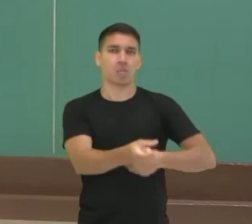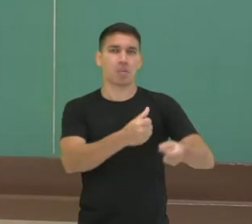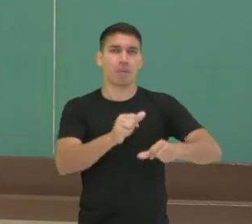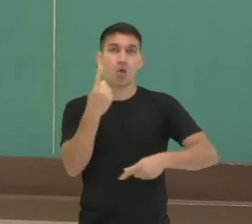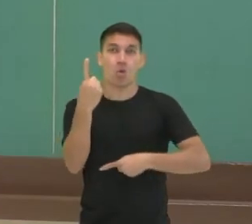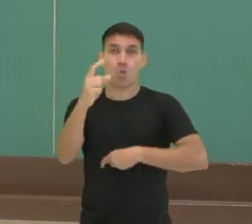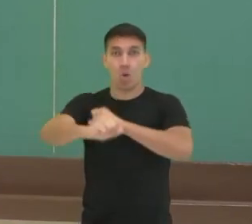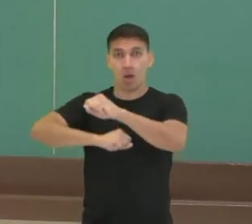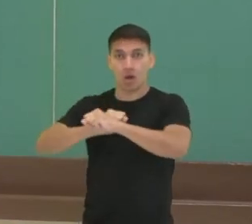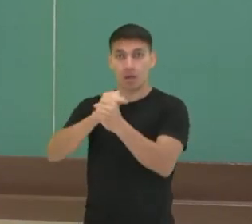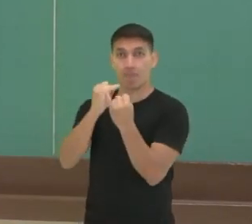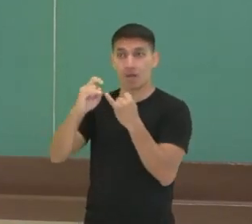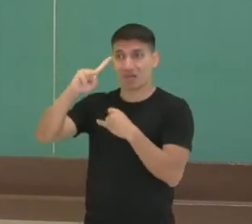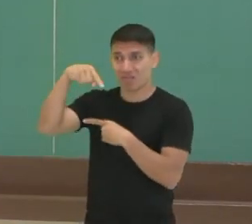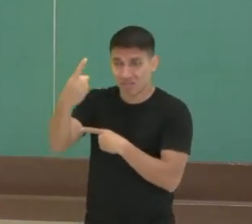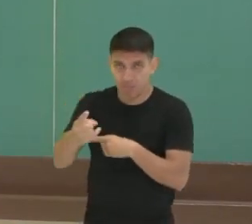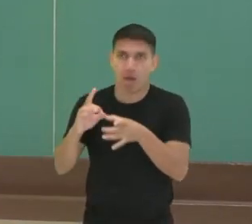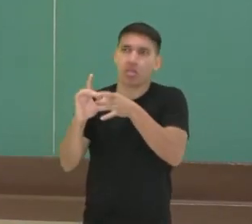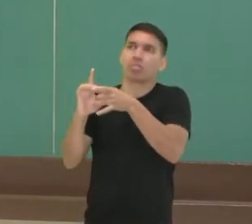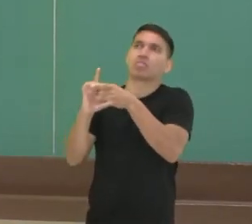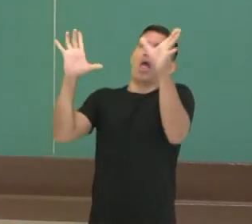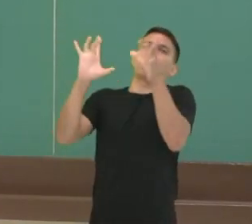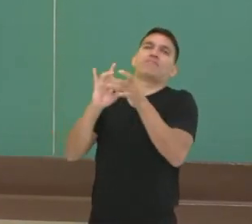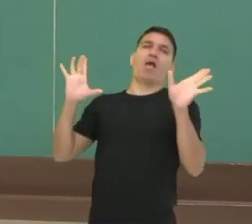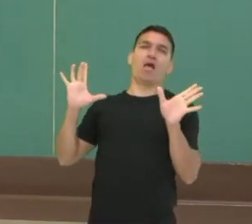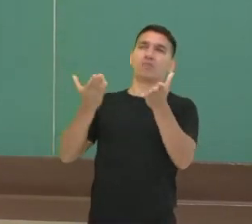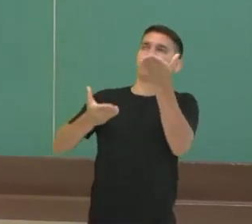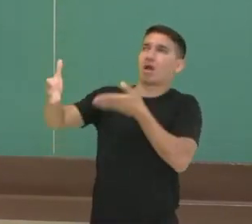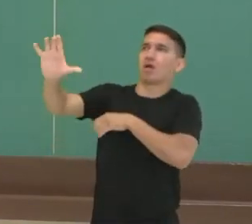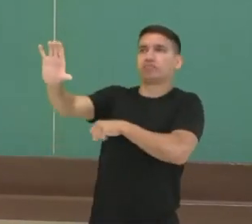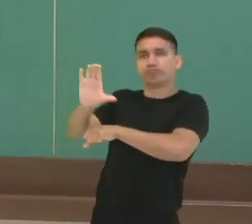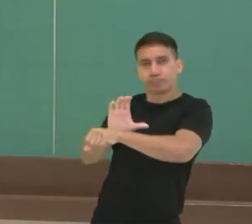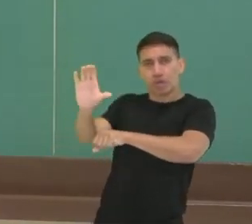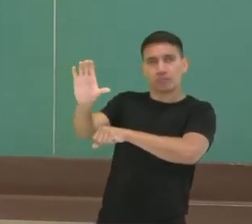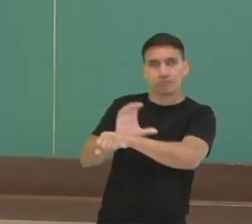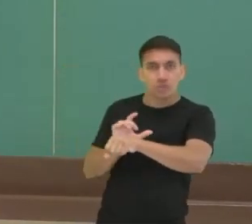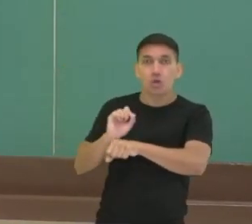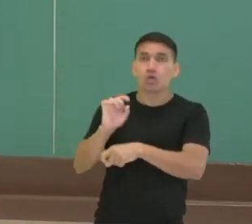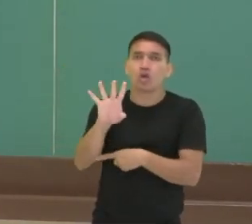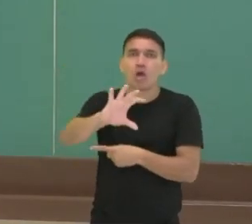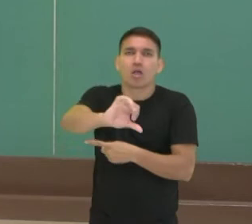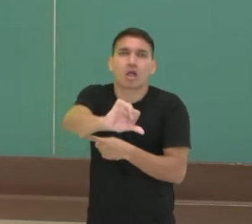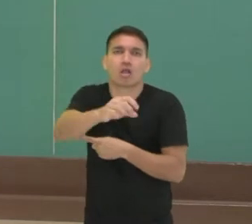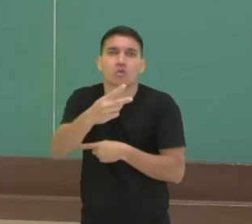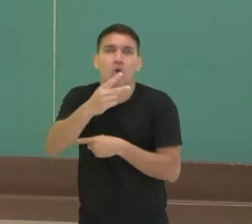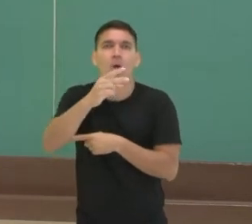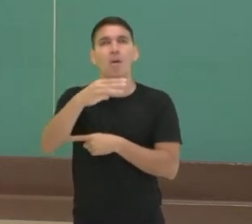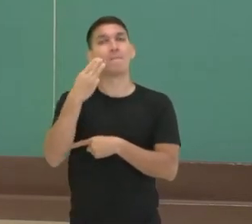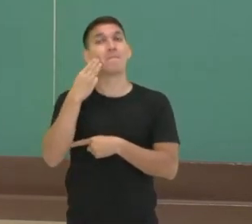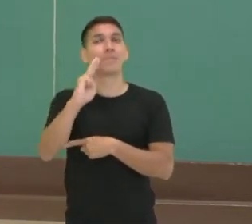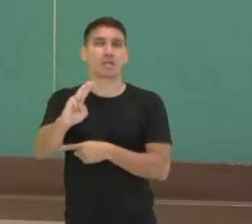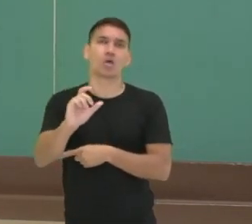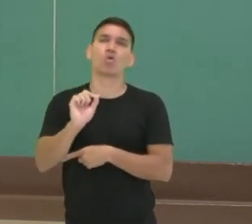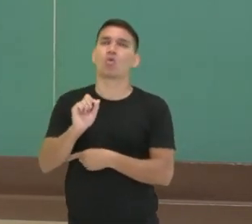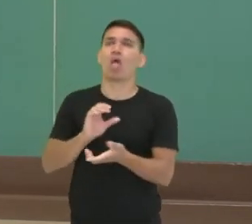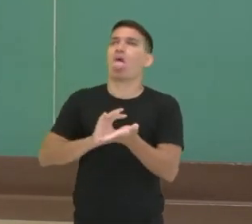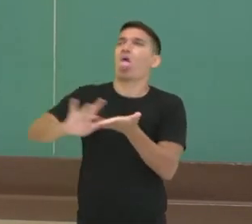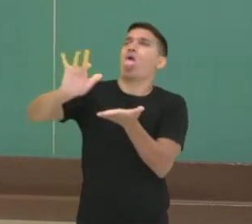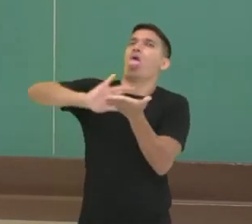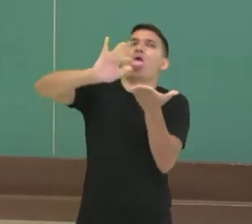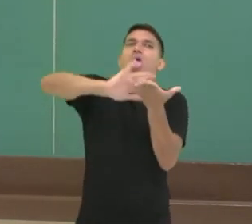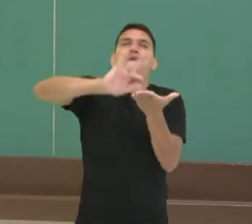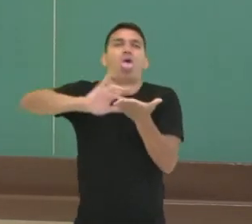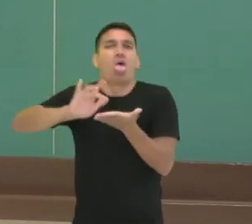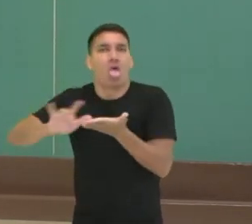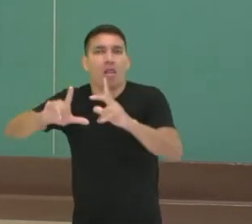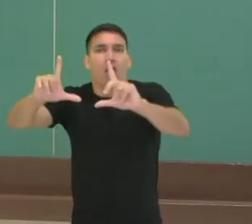e meio depois, devido a essa liberação muito grande das importações, nós tínhamos apenas 92 milhões. Ou seja, gastamos muitas